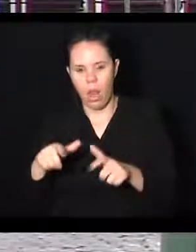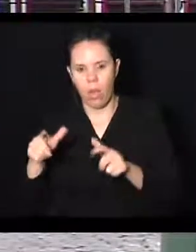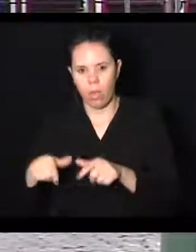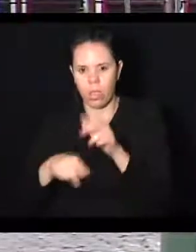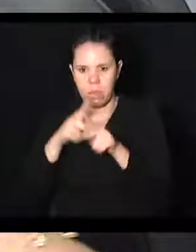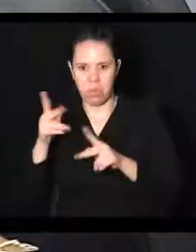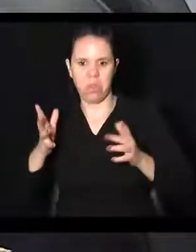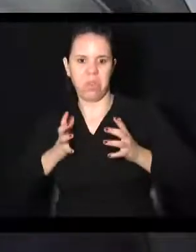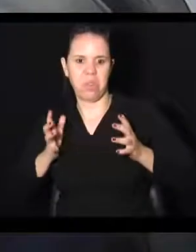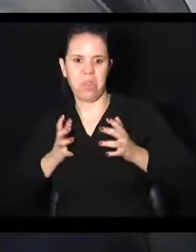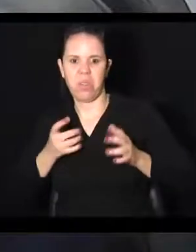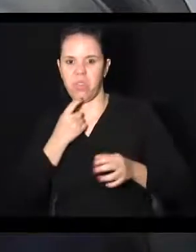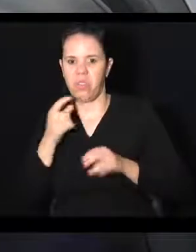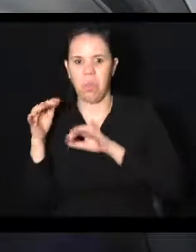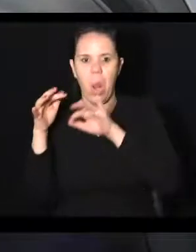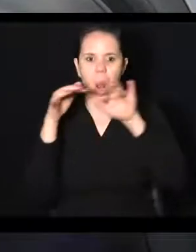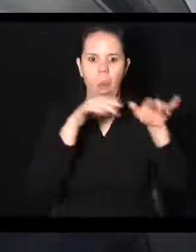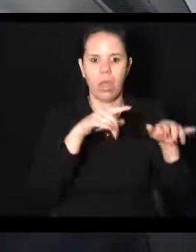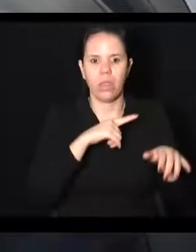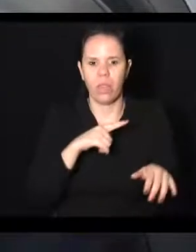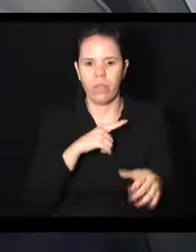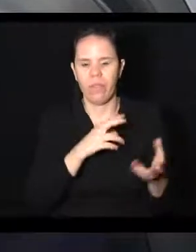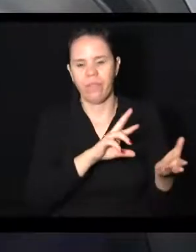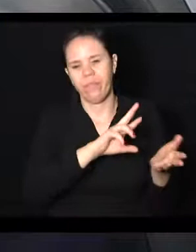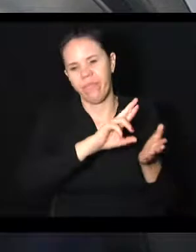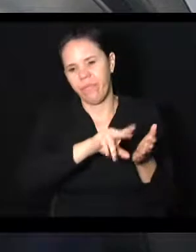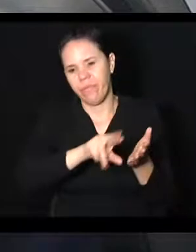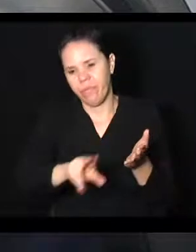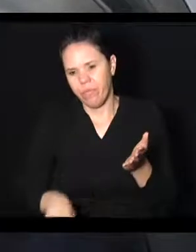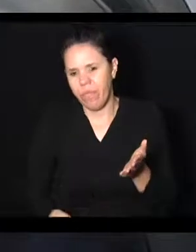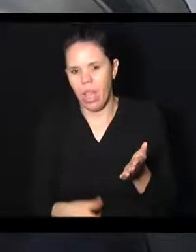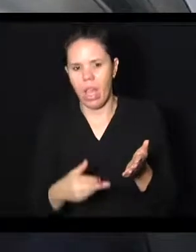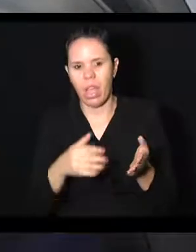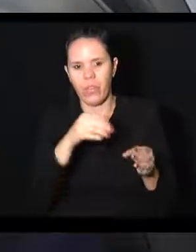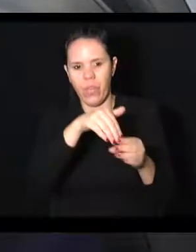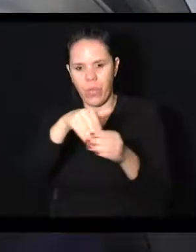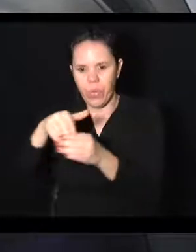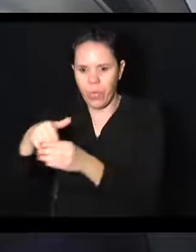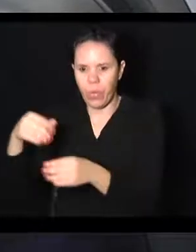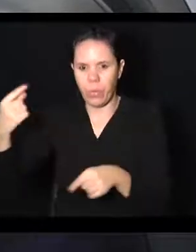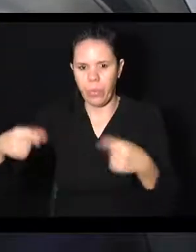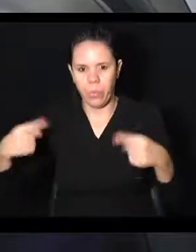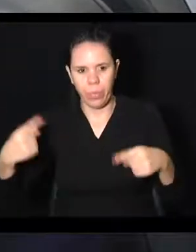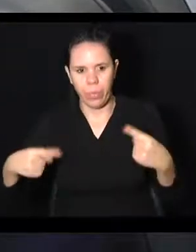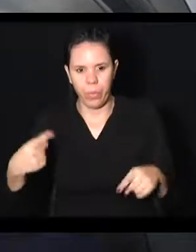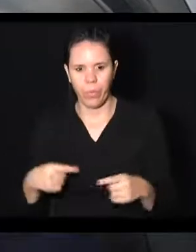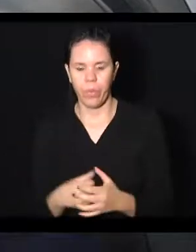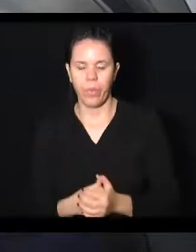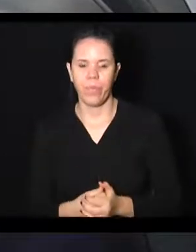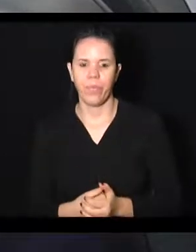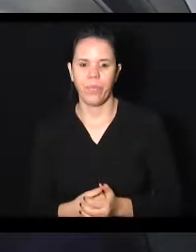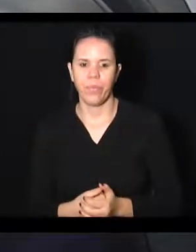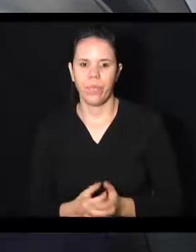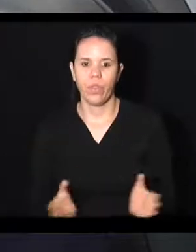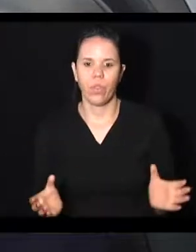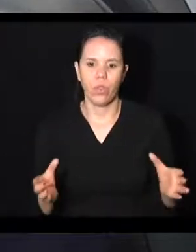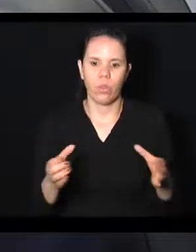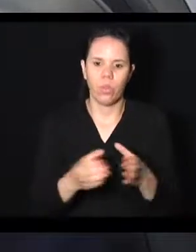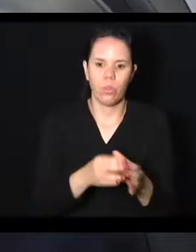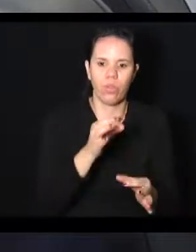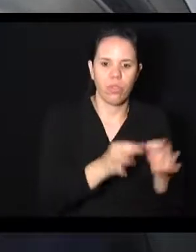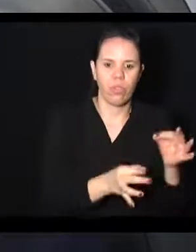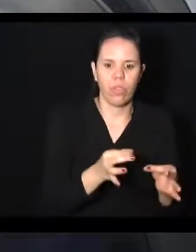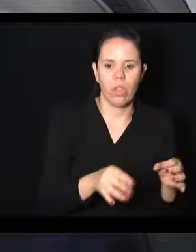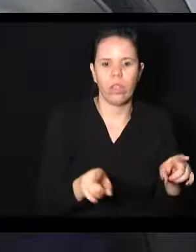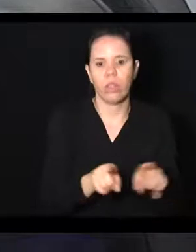elite campineira. Aqui teve eleições históricas que se disputavam muito, uma turma do judiciário, uma turma